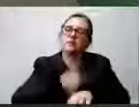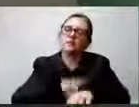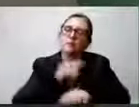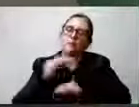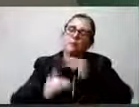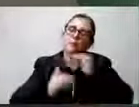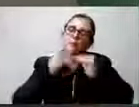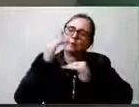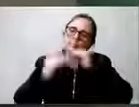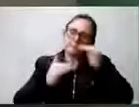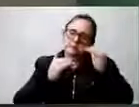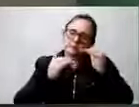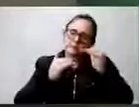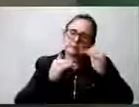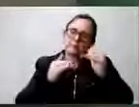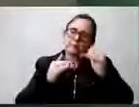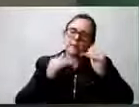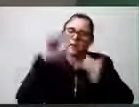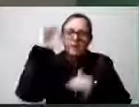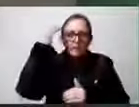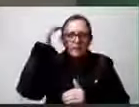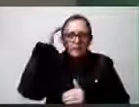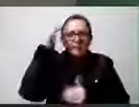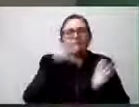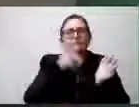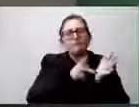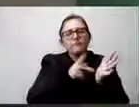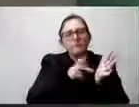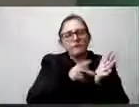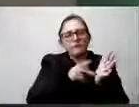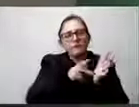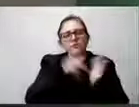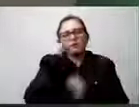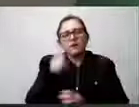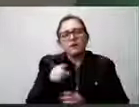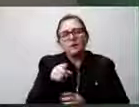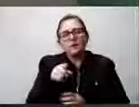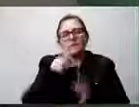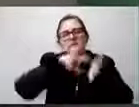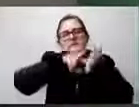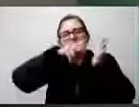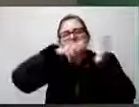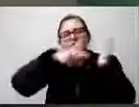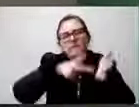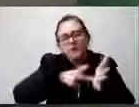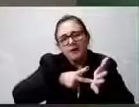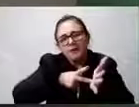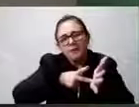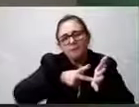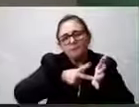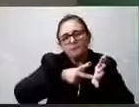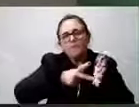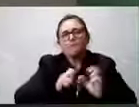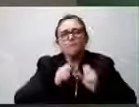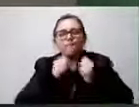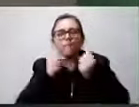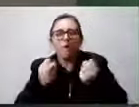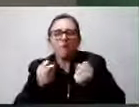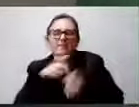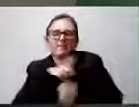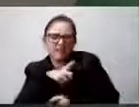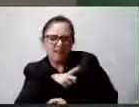de manejo, para que ele entenda realmente, que ele dê significado a essa intensidade, se a dor